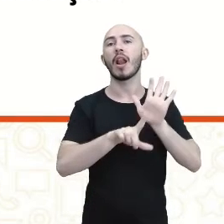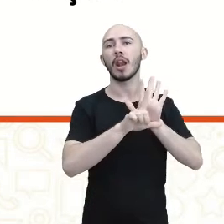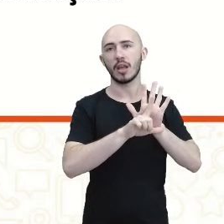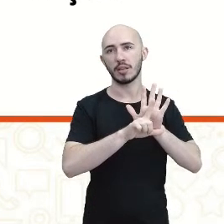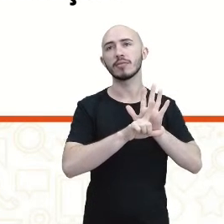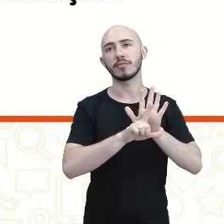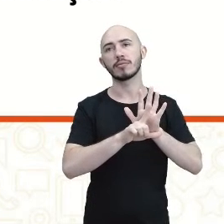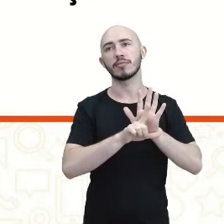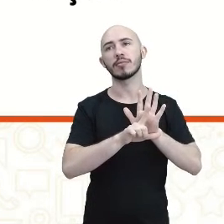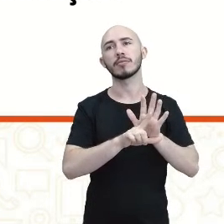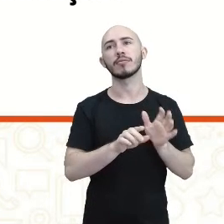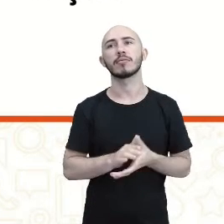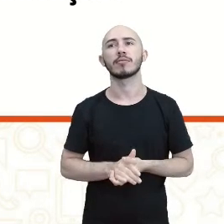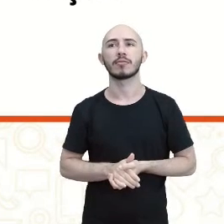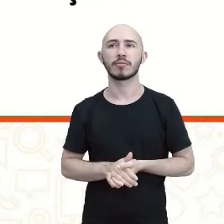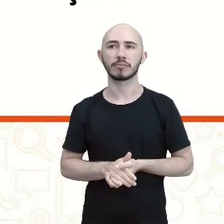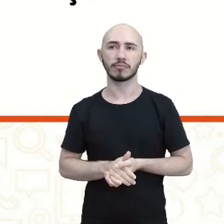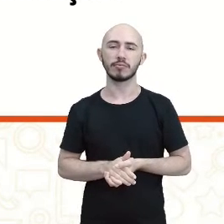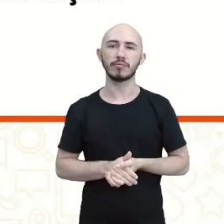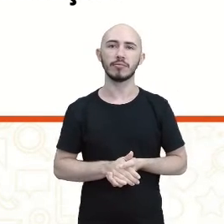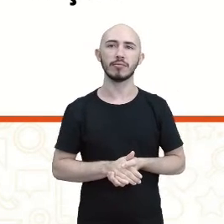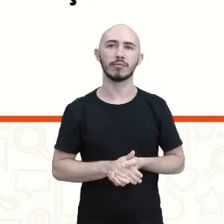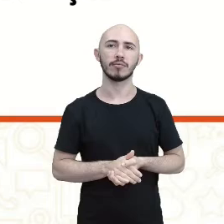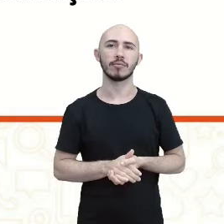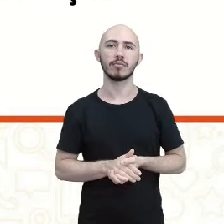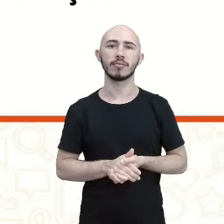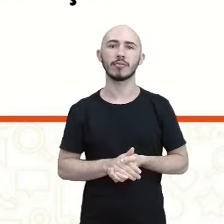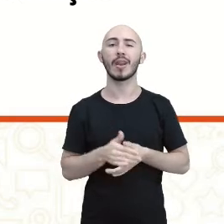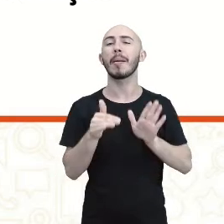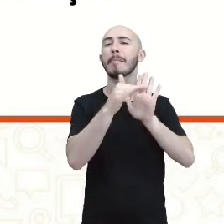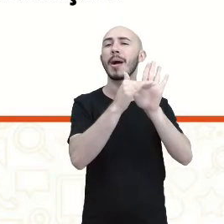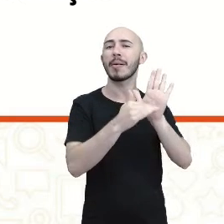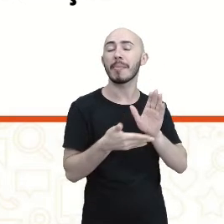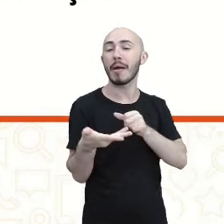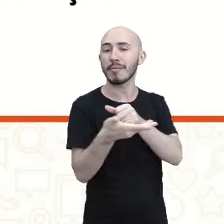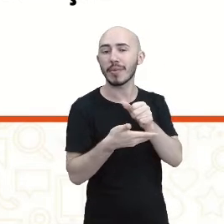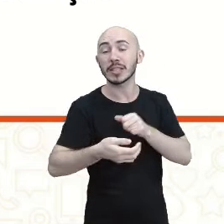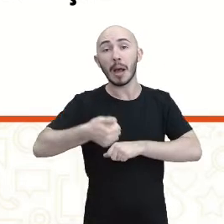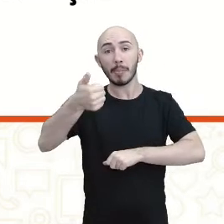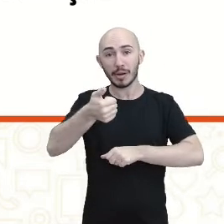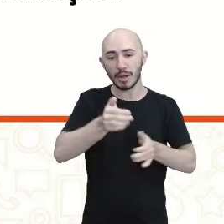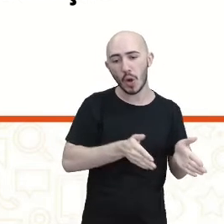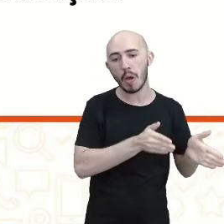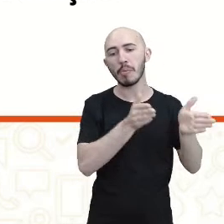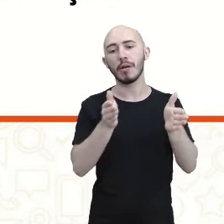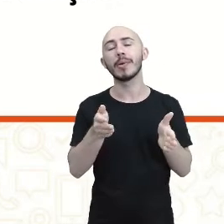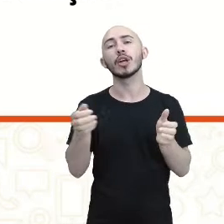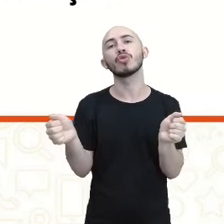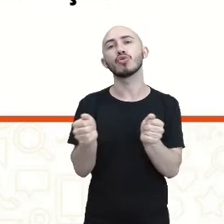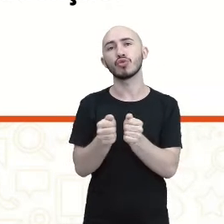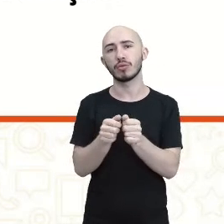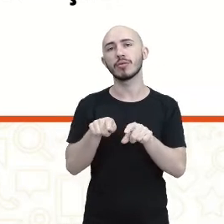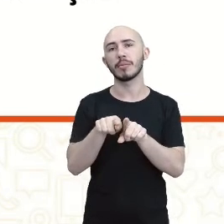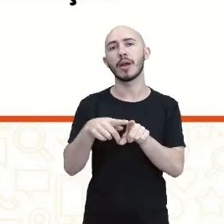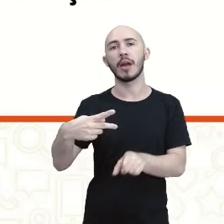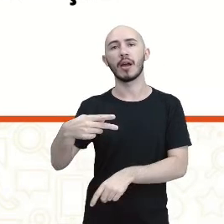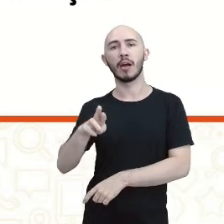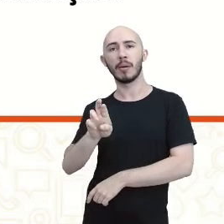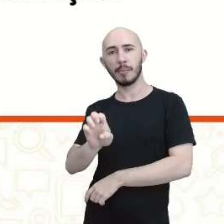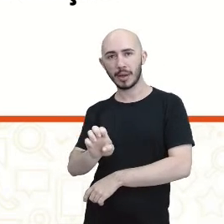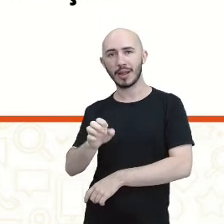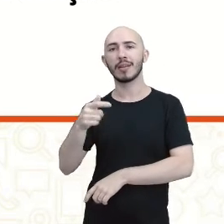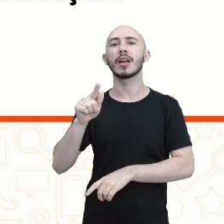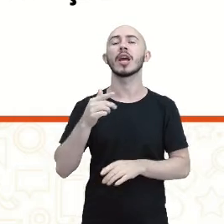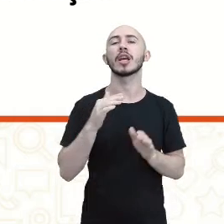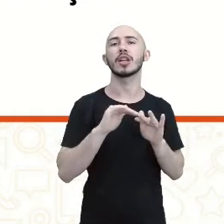de 1996, como a primeira etapa da educação básica, juntamente com a pré-escola, trouxe